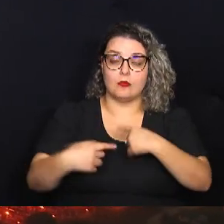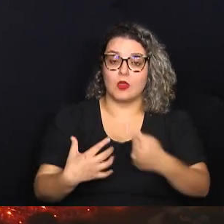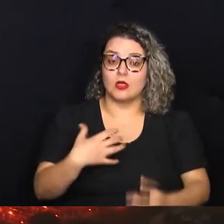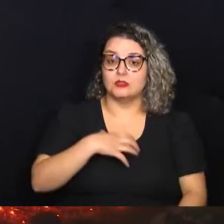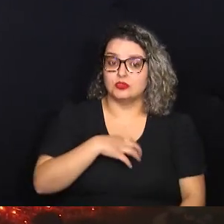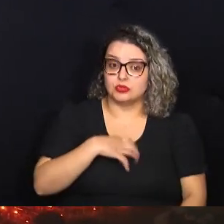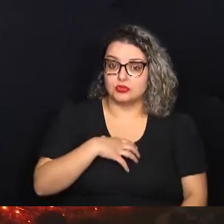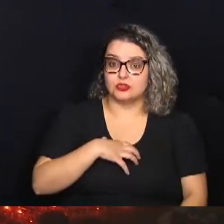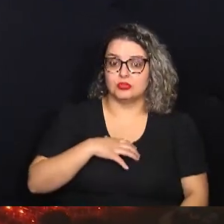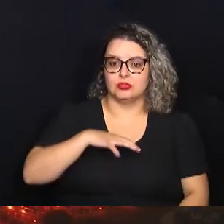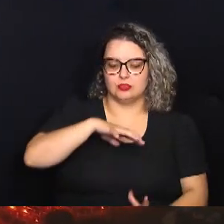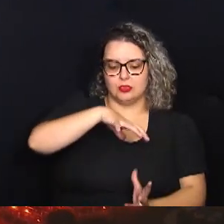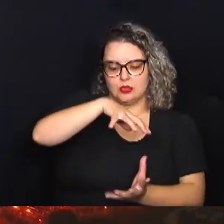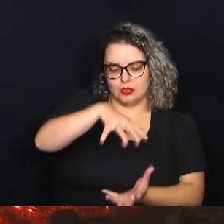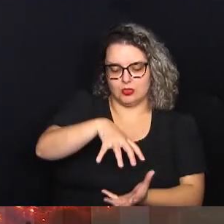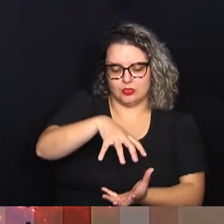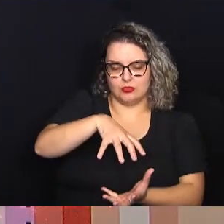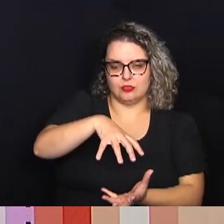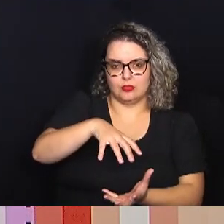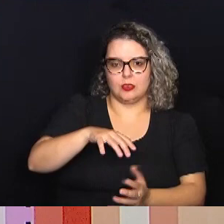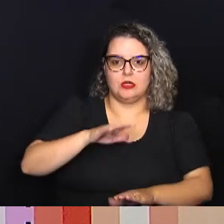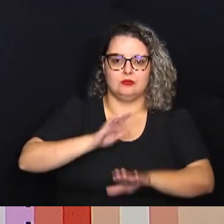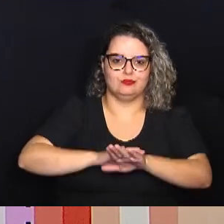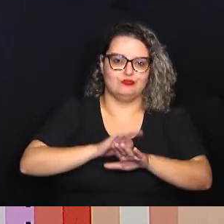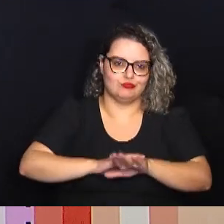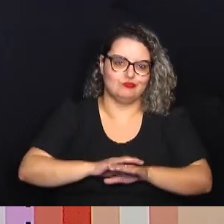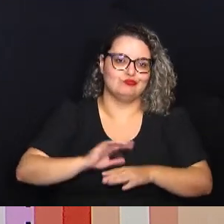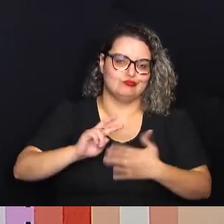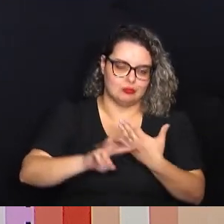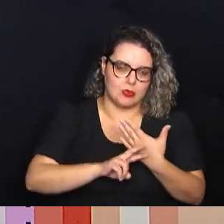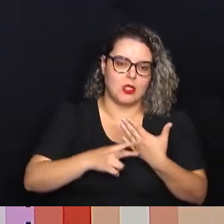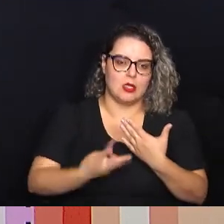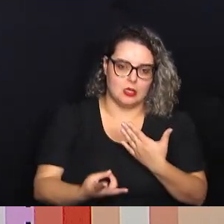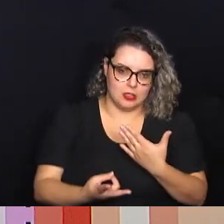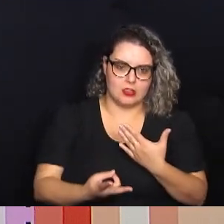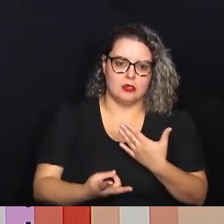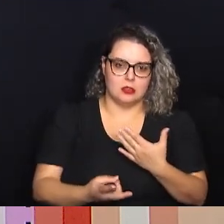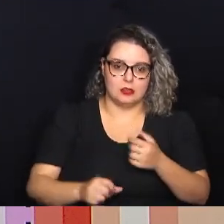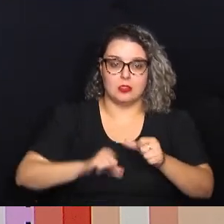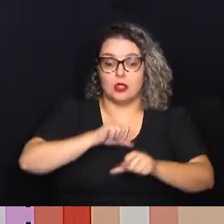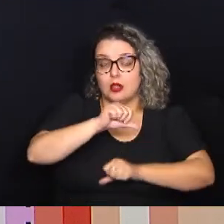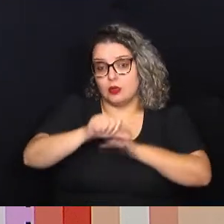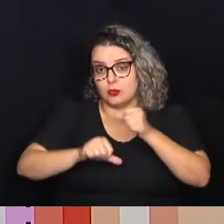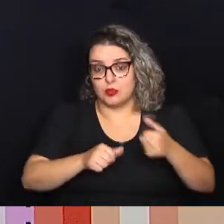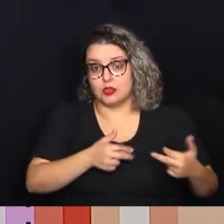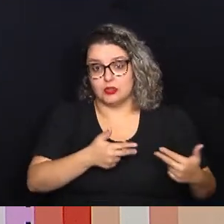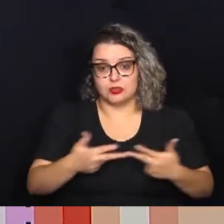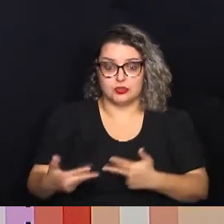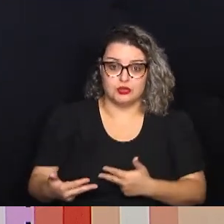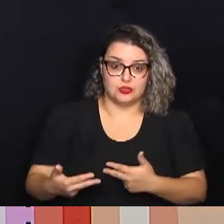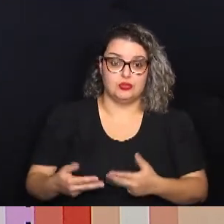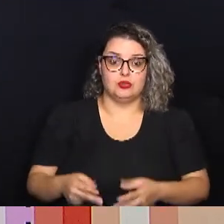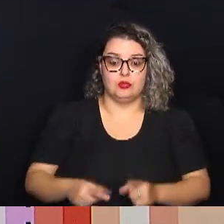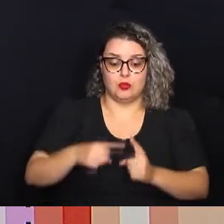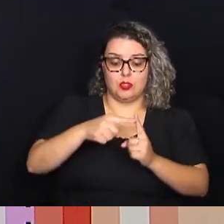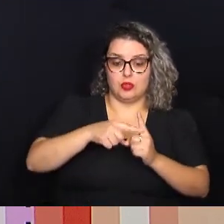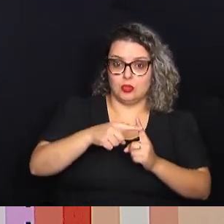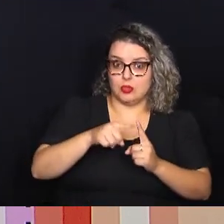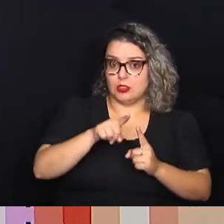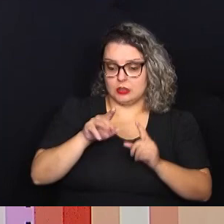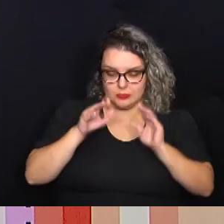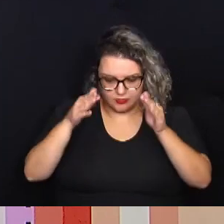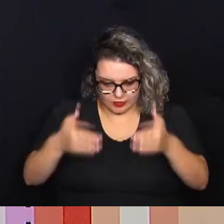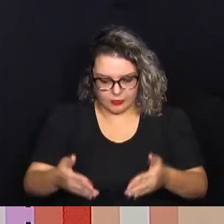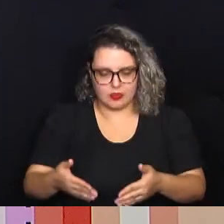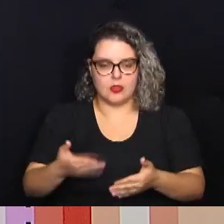modos operantes da atmosfera entra em vigor e que acabem a esse refletindo em mudanças nos padrões de precipitação que